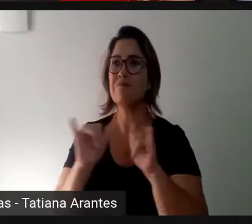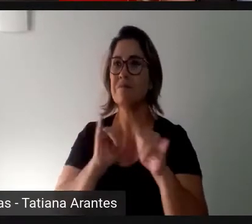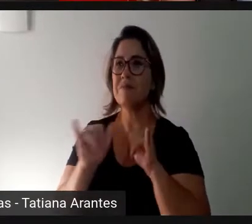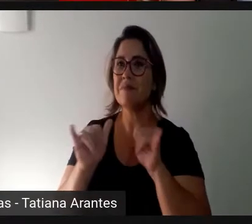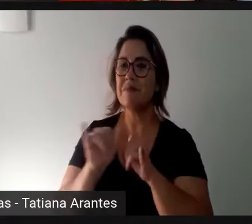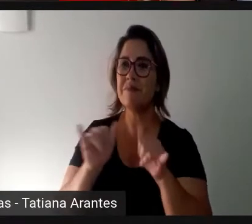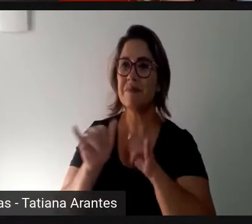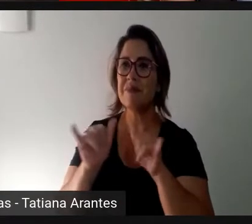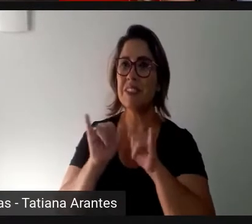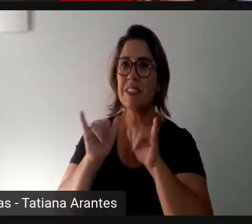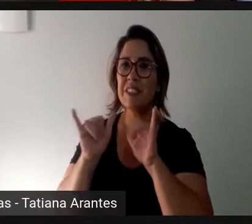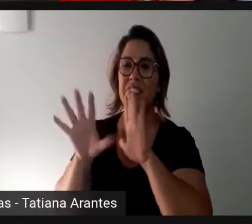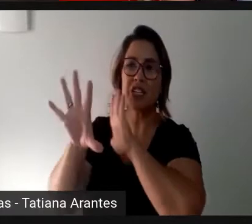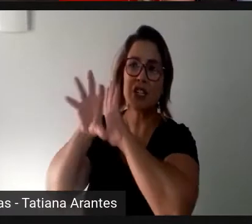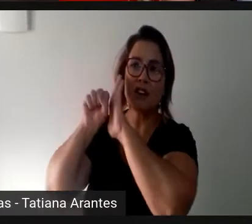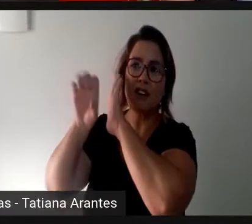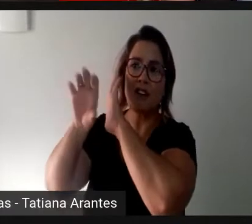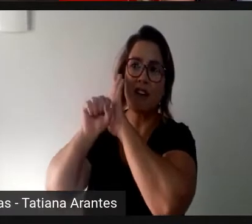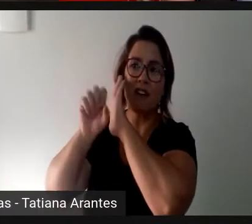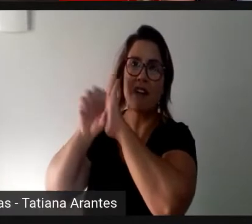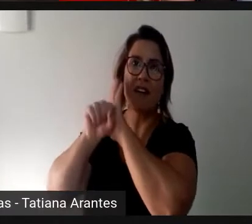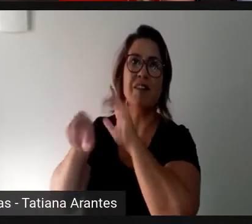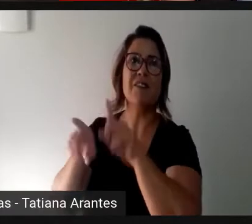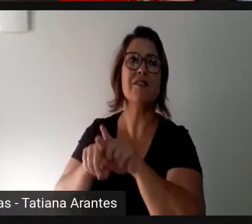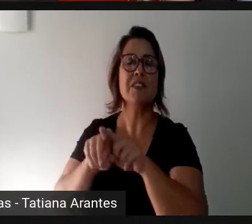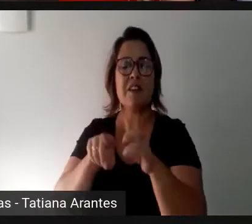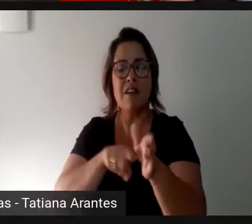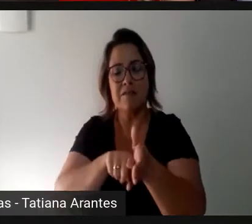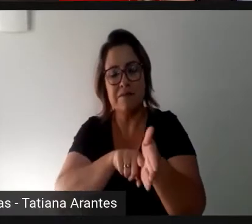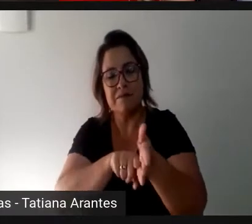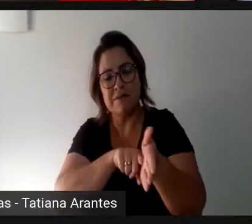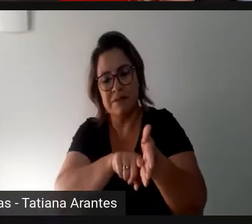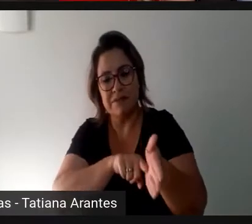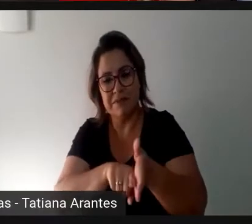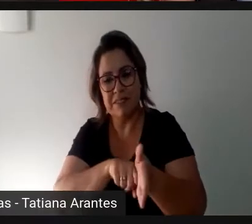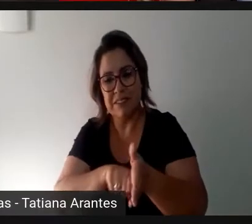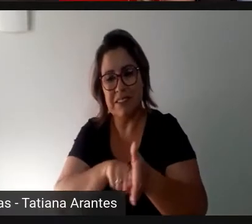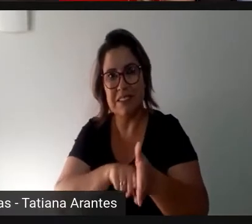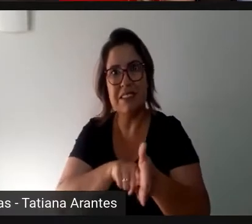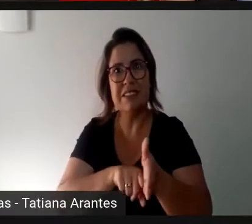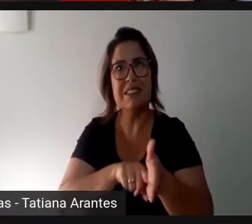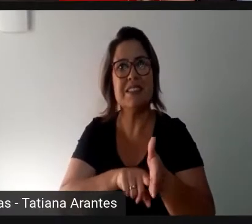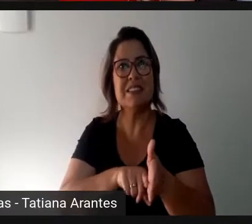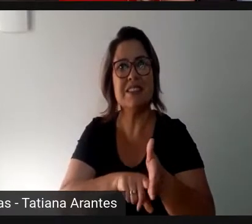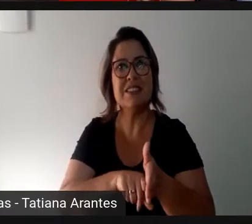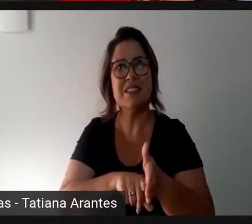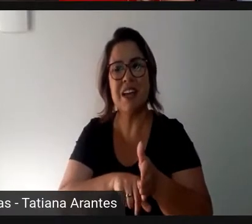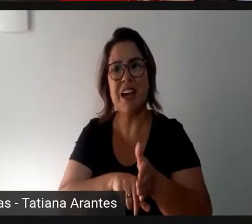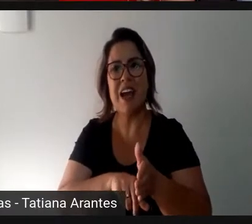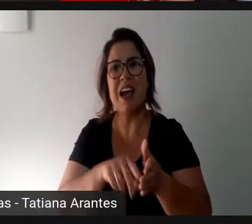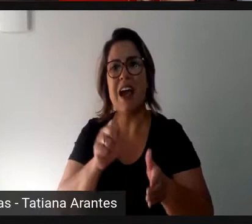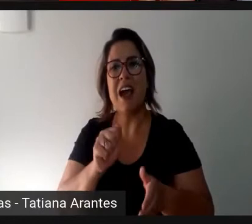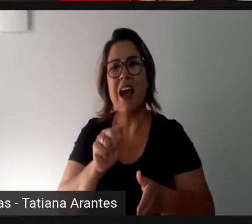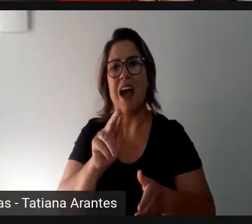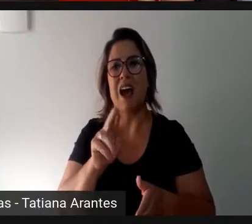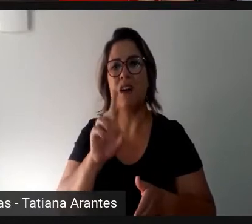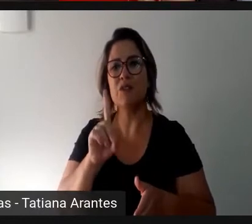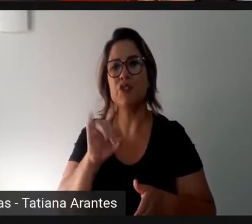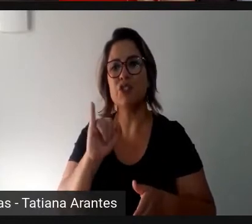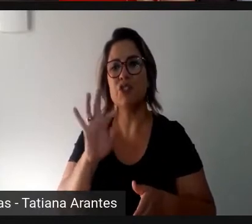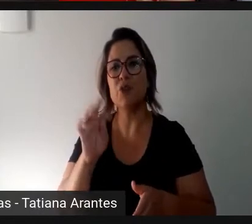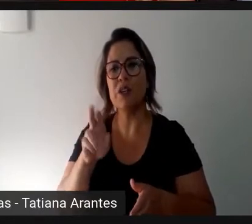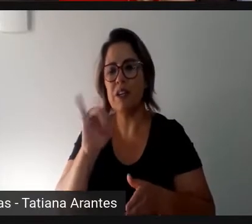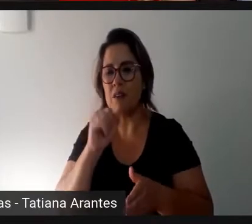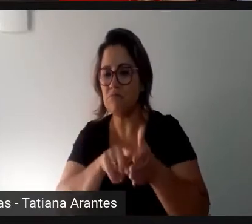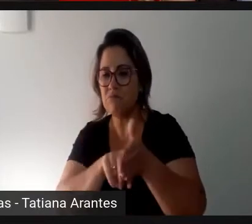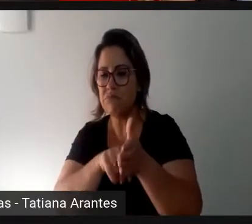ouvidoria, investigações internas, due diligence e auditoria. Lembrei de todas. São